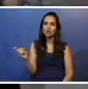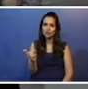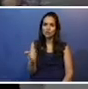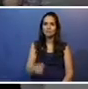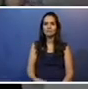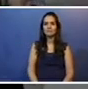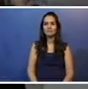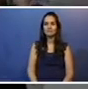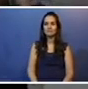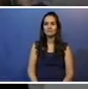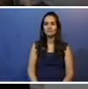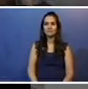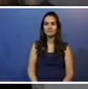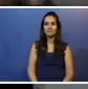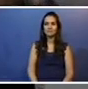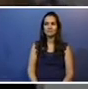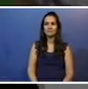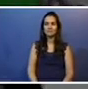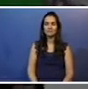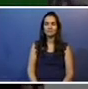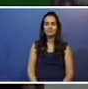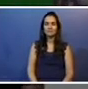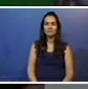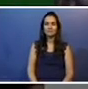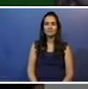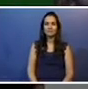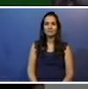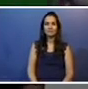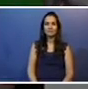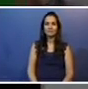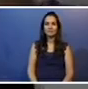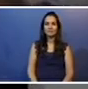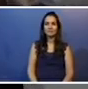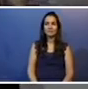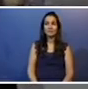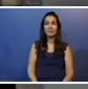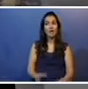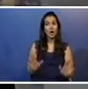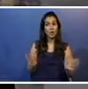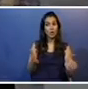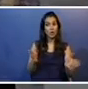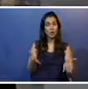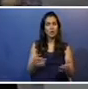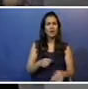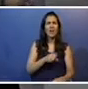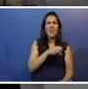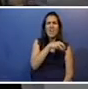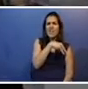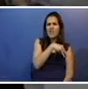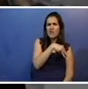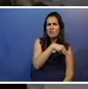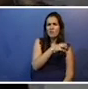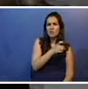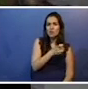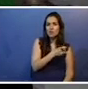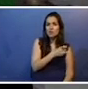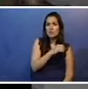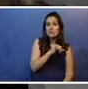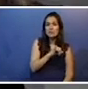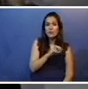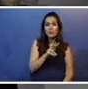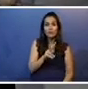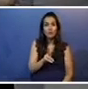lá, D, X, X, X. E por último, nós temos aqui MX e